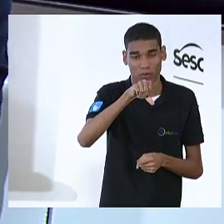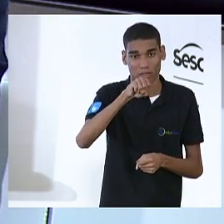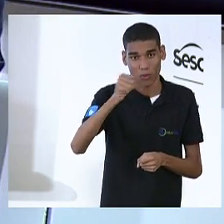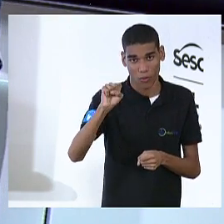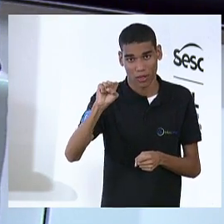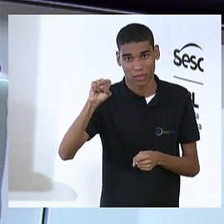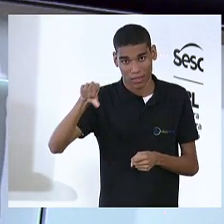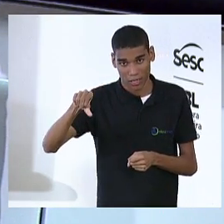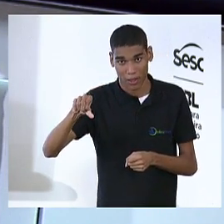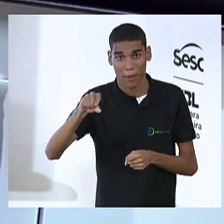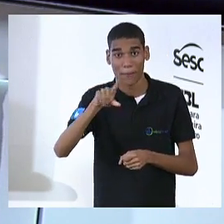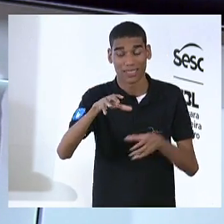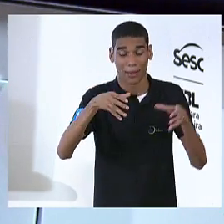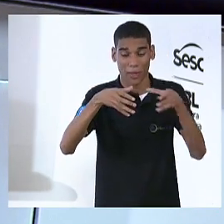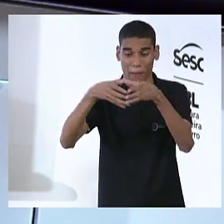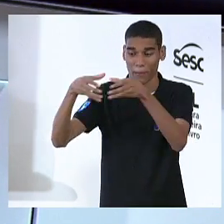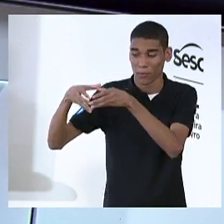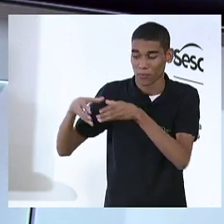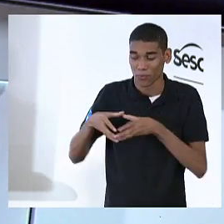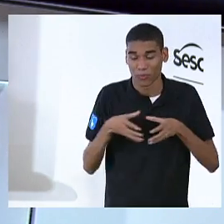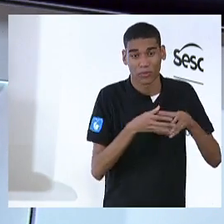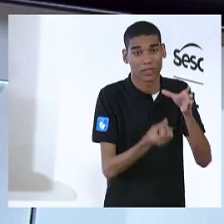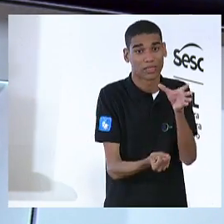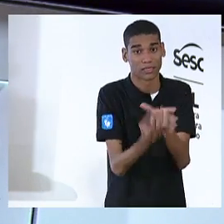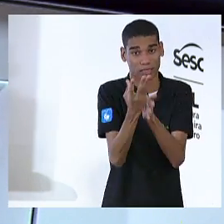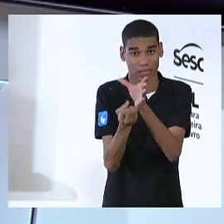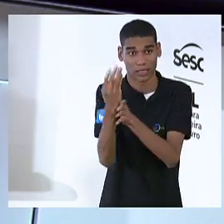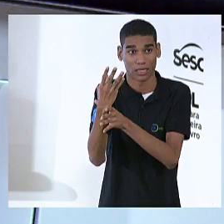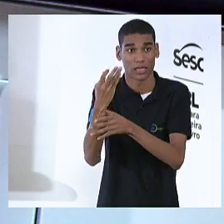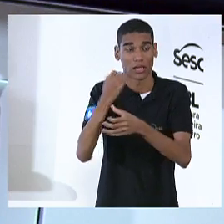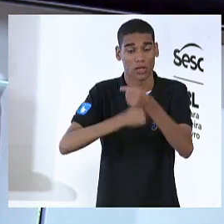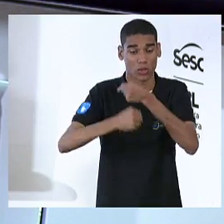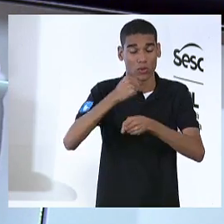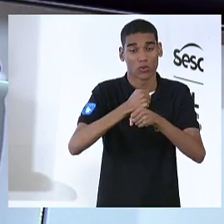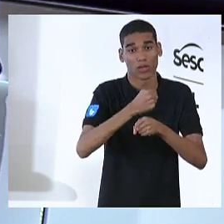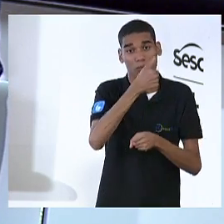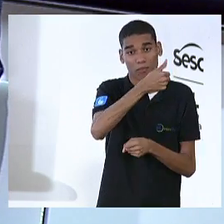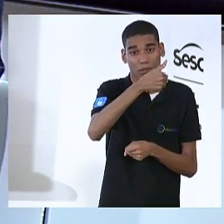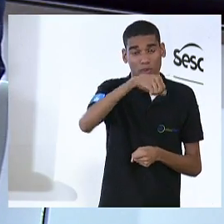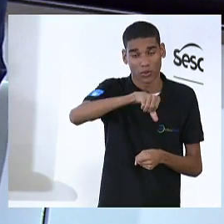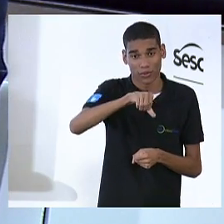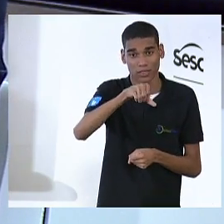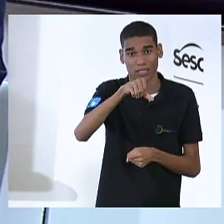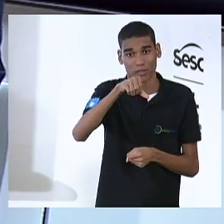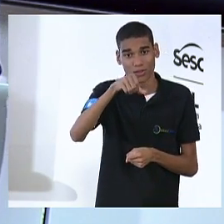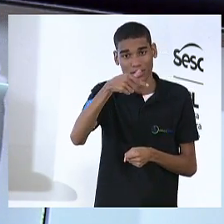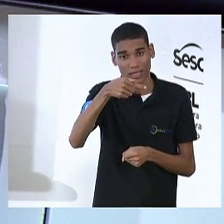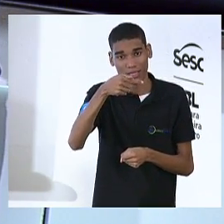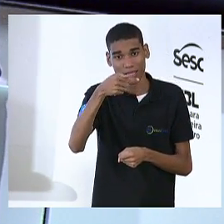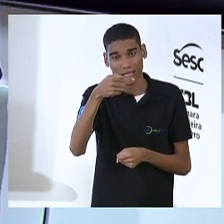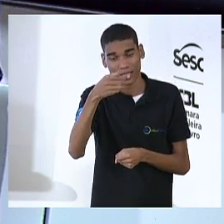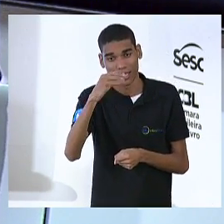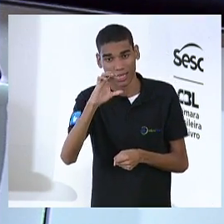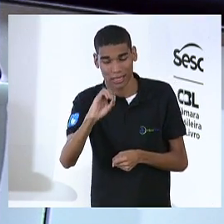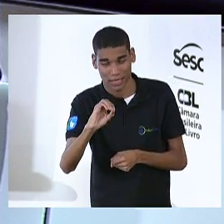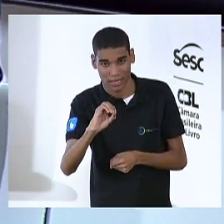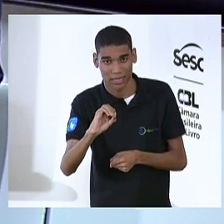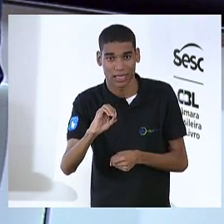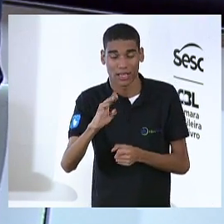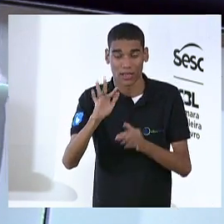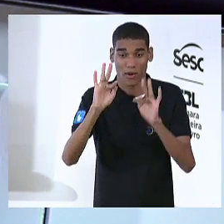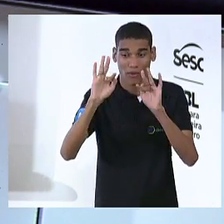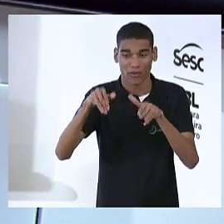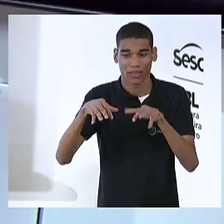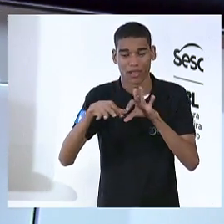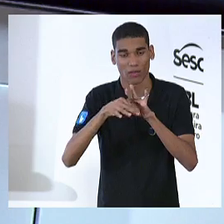do pluripartidarismo, né? Que se dá no final de 79, até 2013. Eu acho que 2013 é o final da redemocratização.